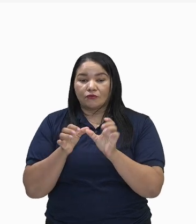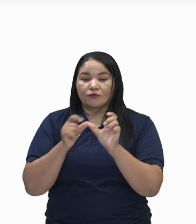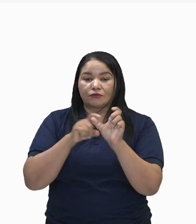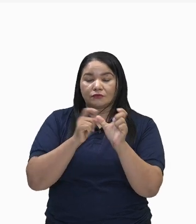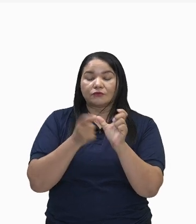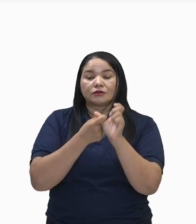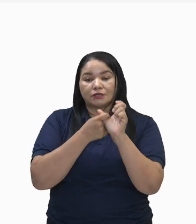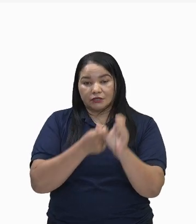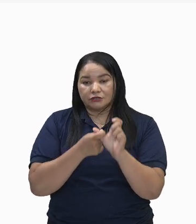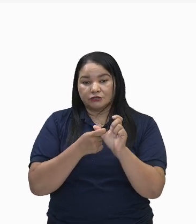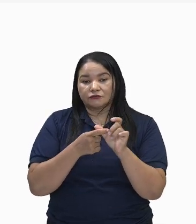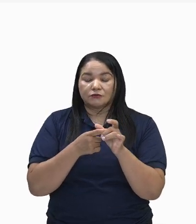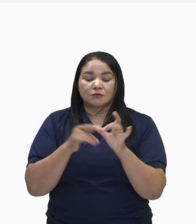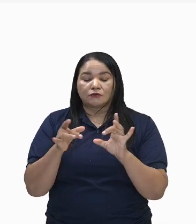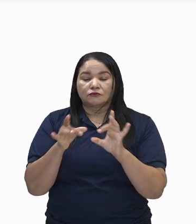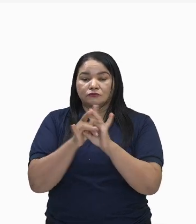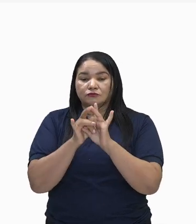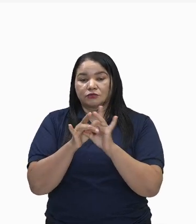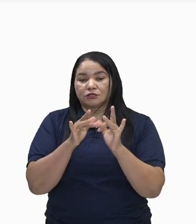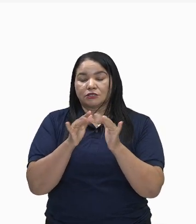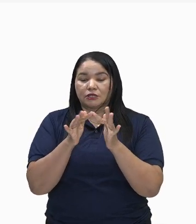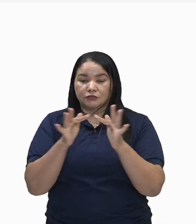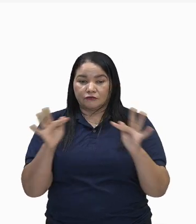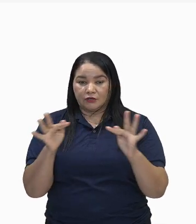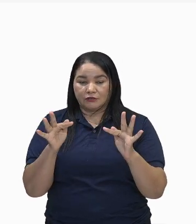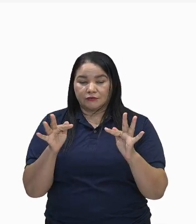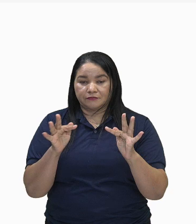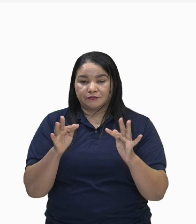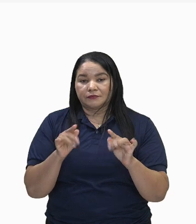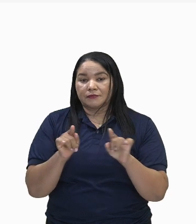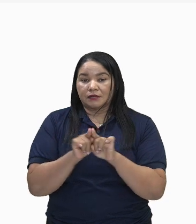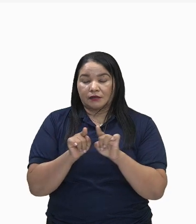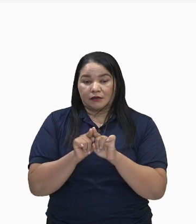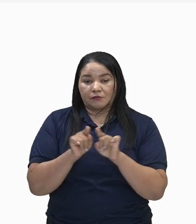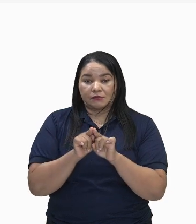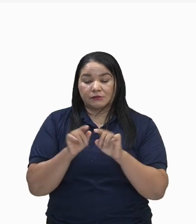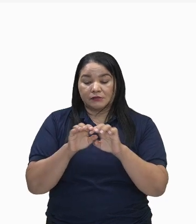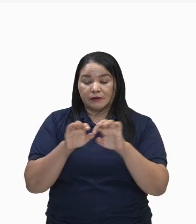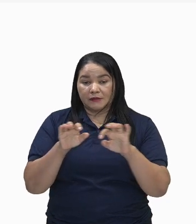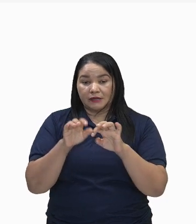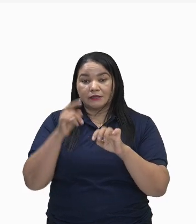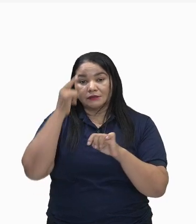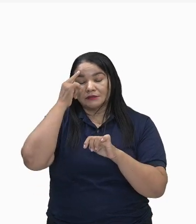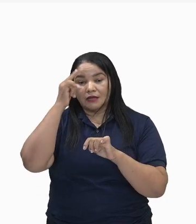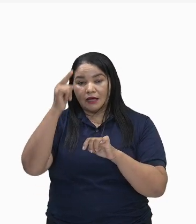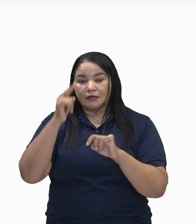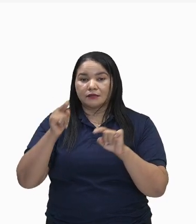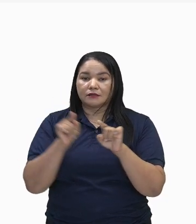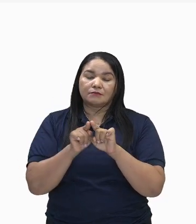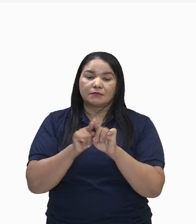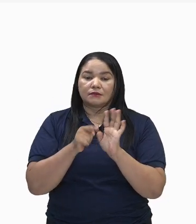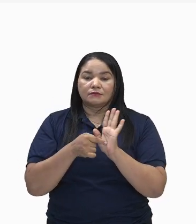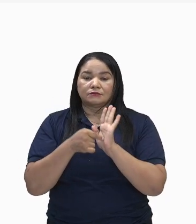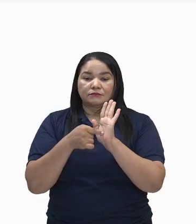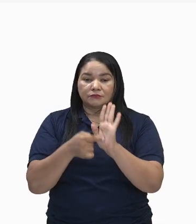as frases ou partes delas. A sua função é separar ideias e, desse modo, oferecer-lhe